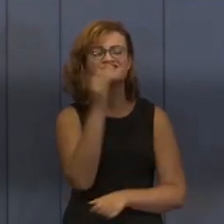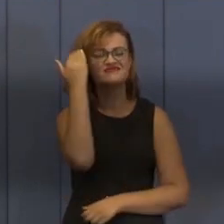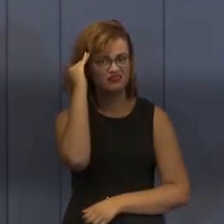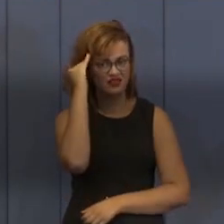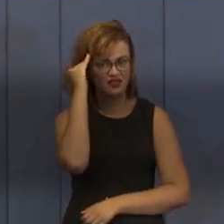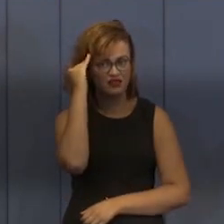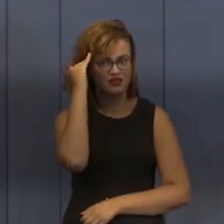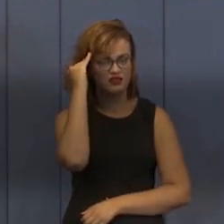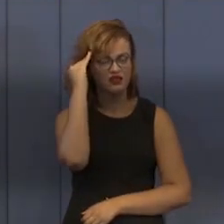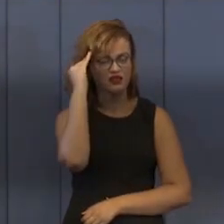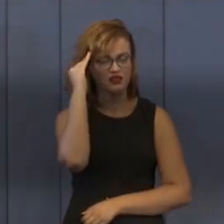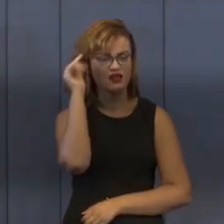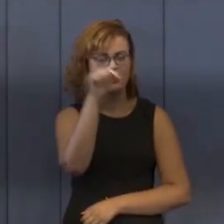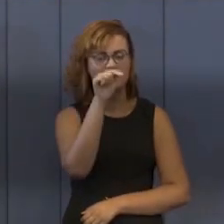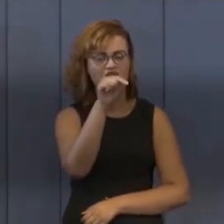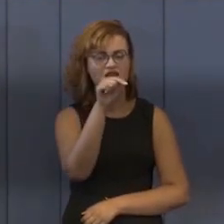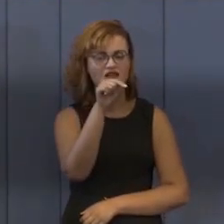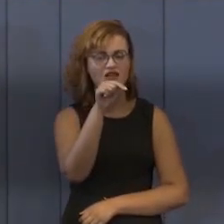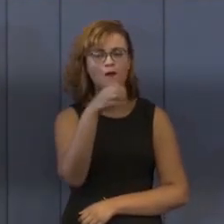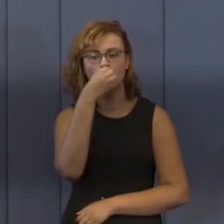pela necessidade de se reconhecer